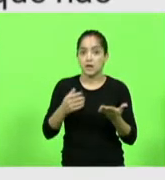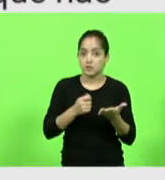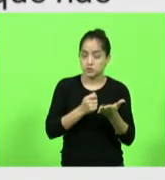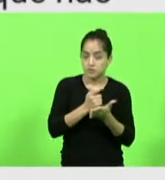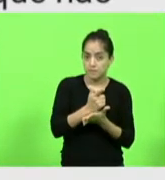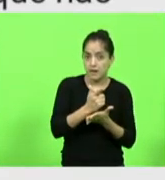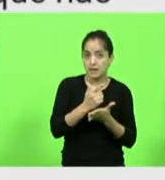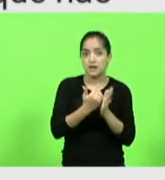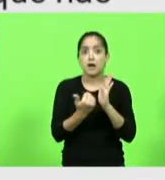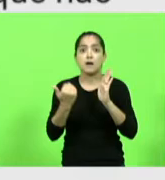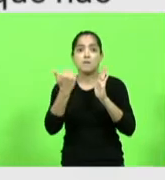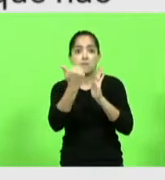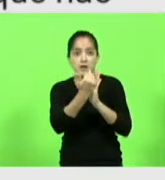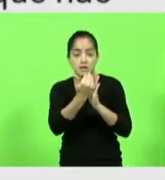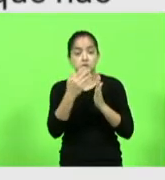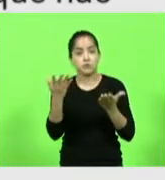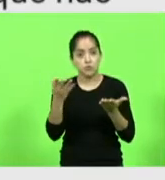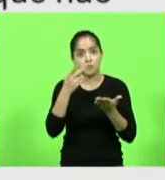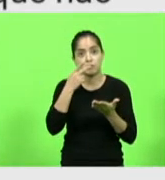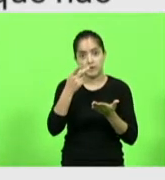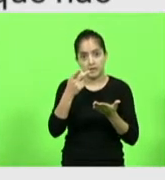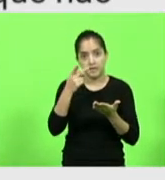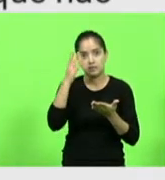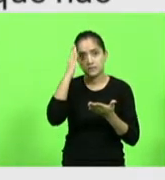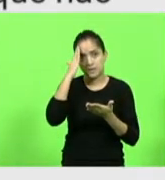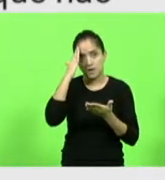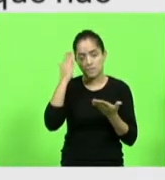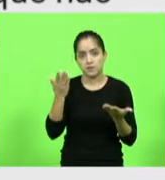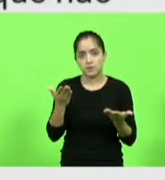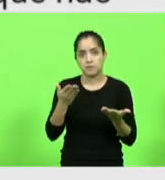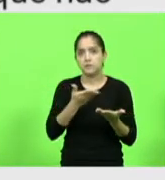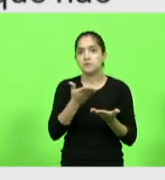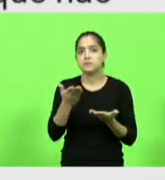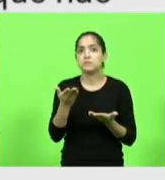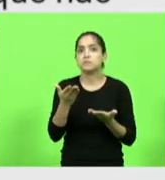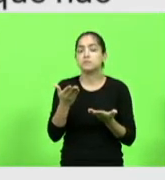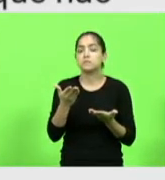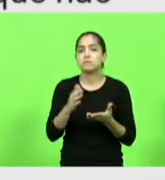impostos demais, como eu falei, todos sabemos disso. E aí